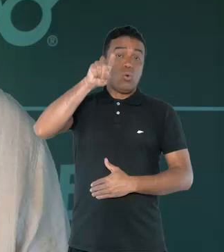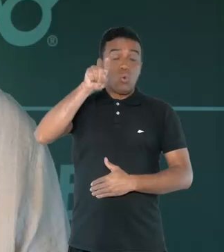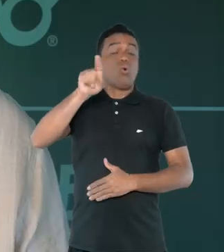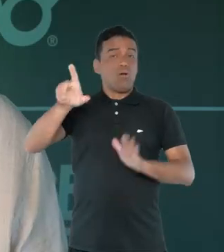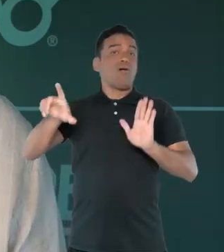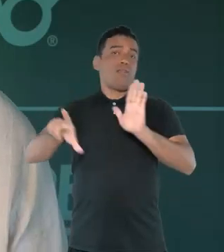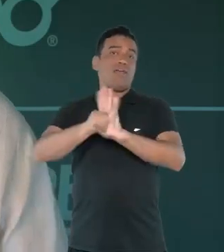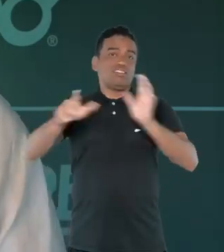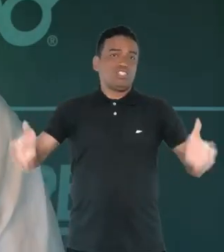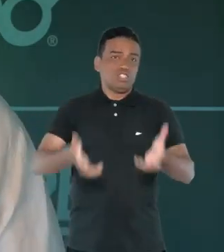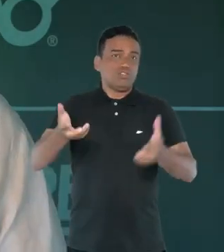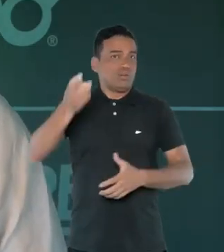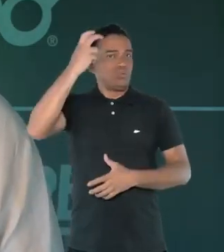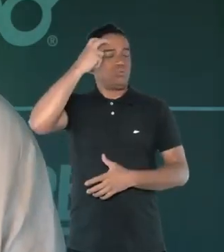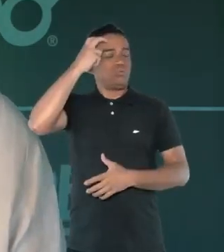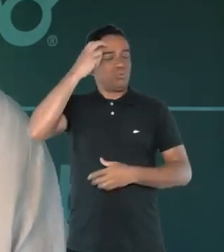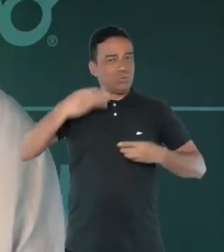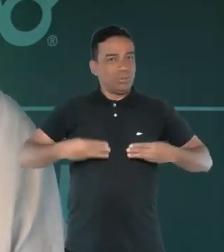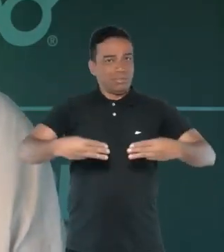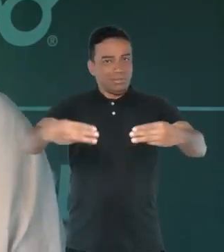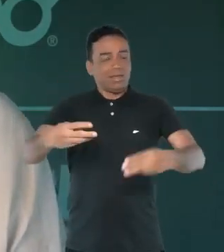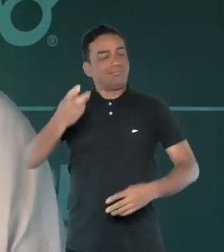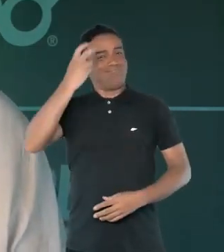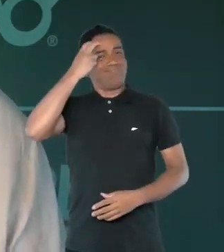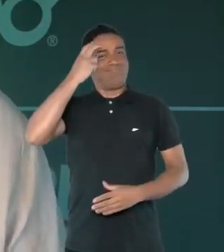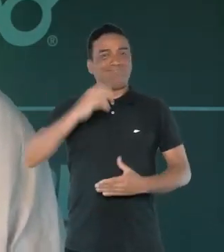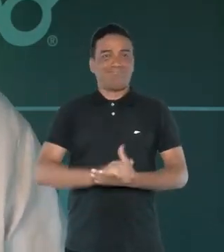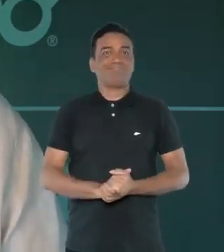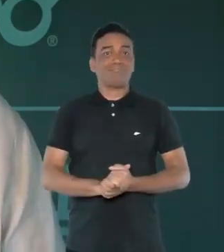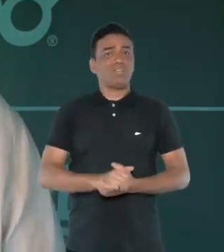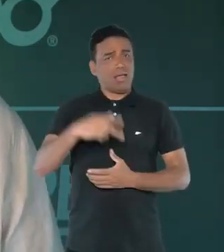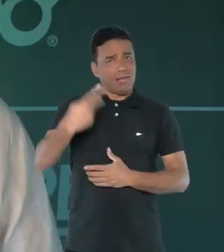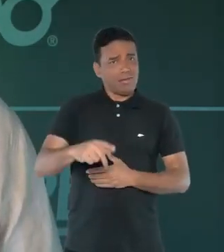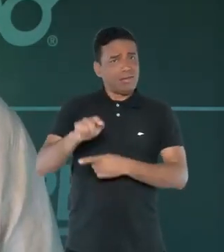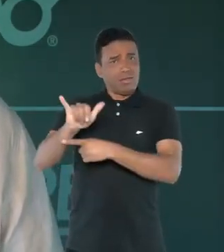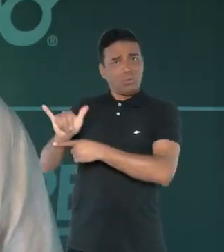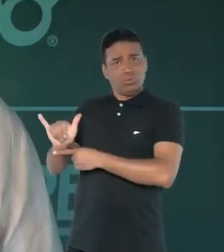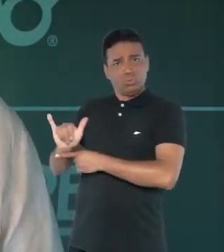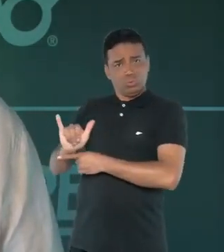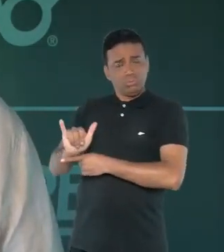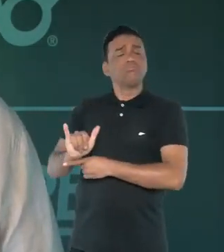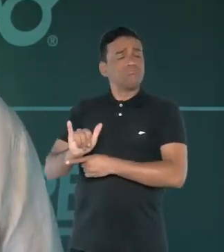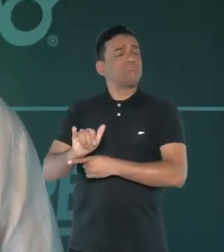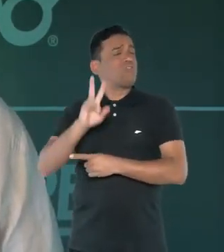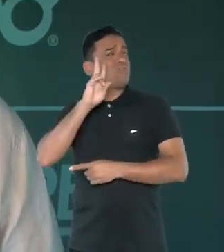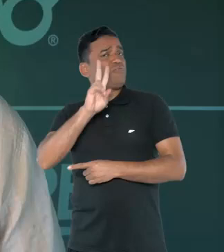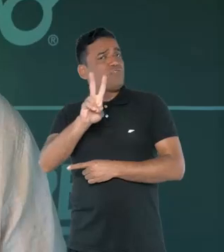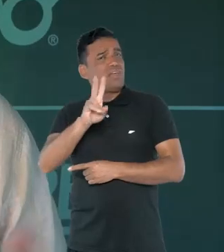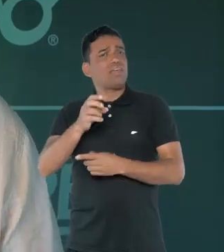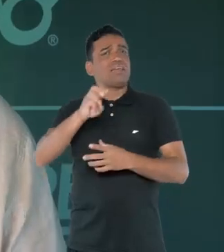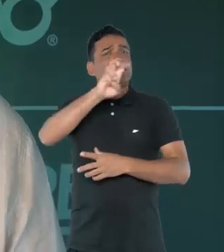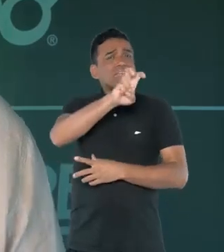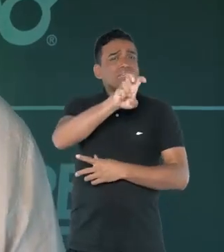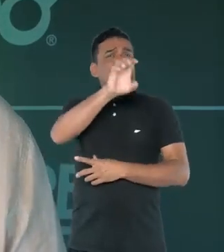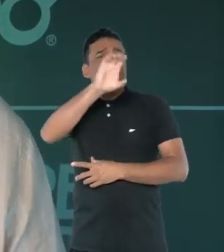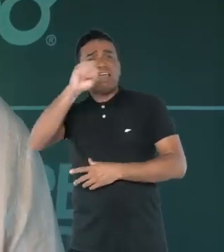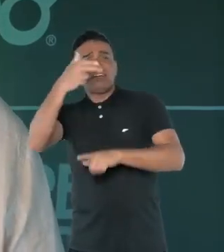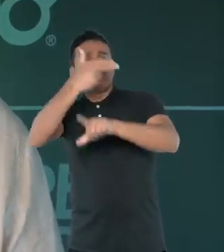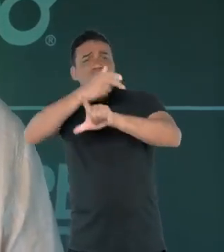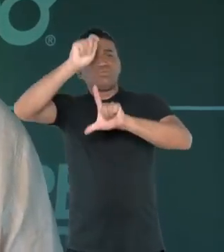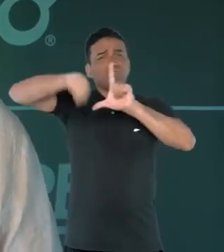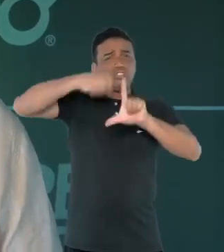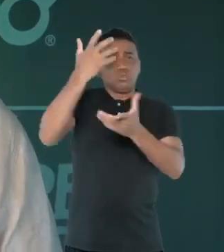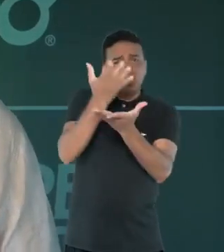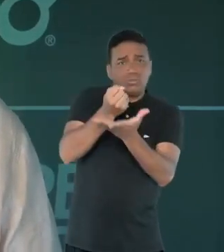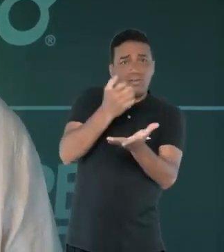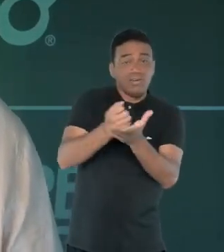à Cultura, Lei Rouanet do Ministério da Cultura. Aqui no YouTube do Sempre um Papo, você encontra mais de 500 programas gravados